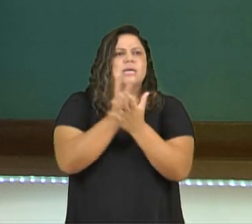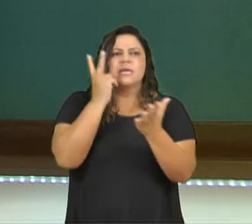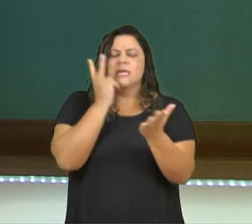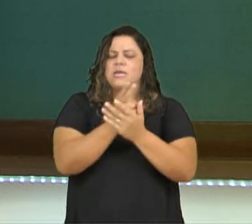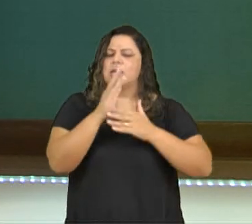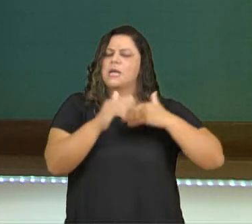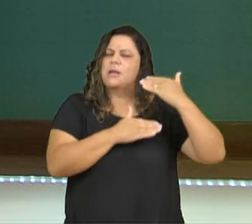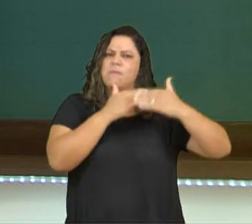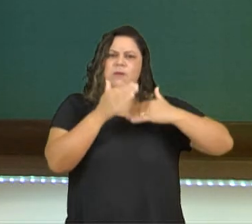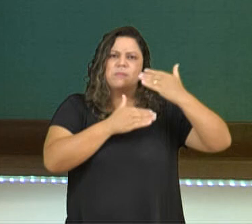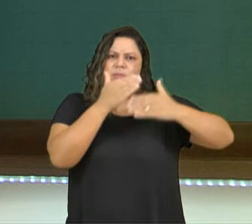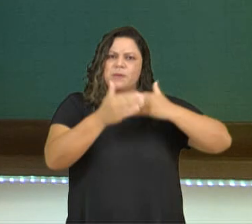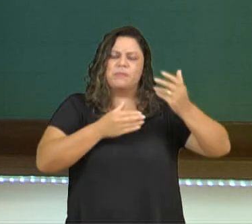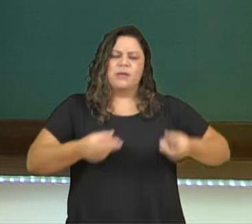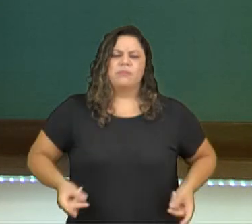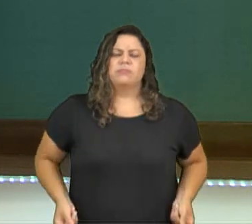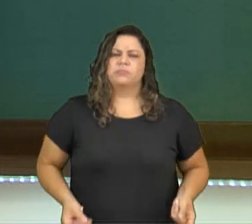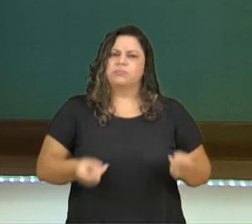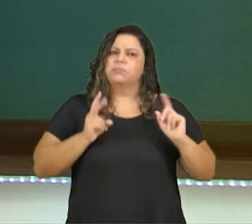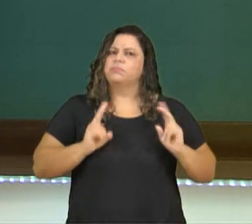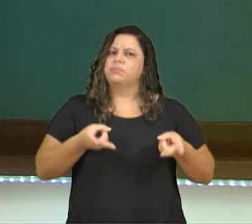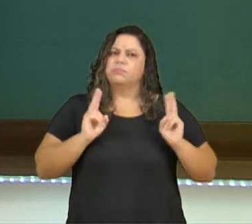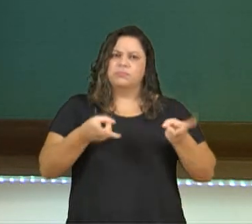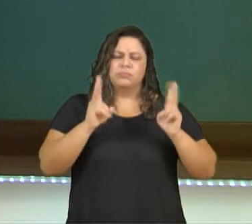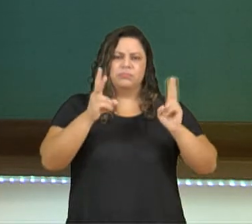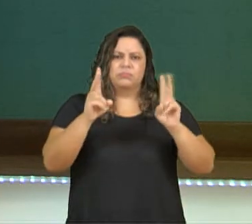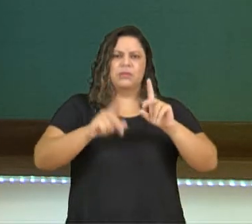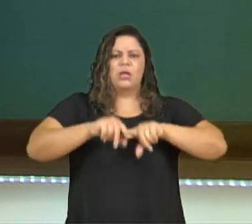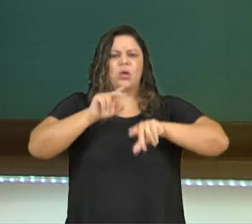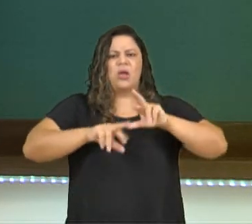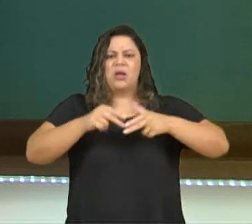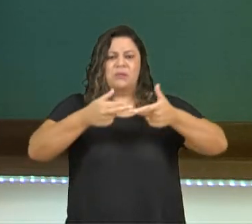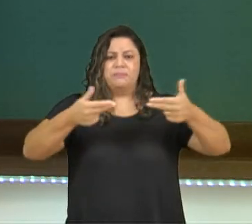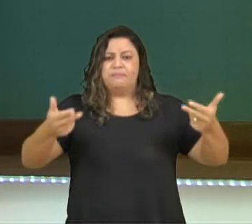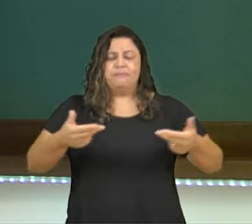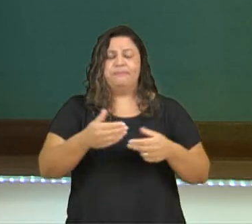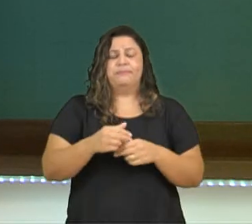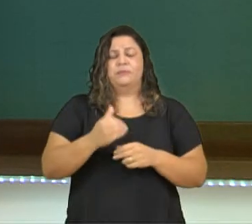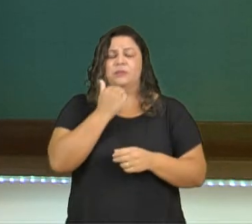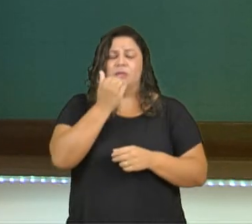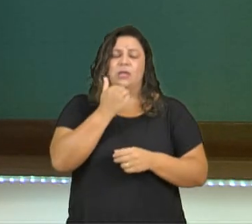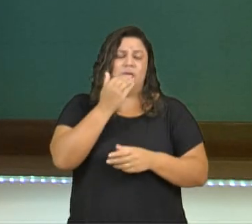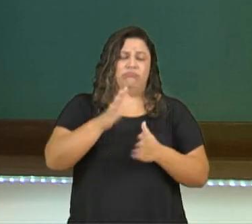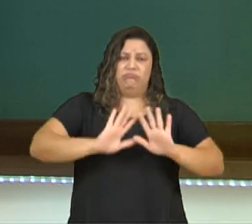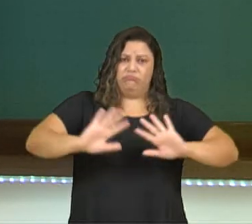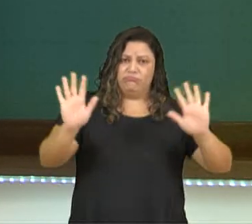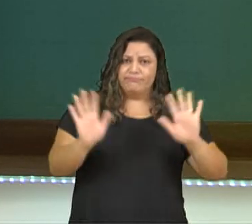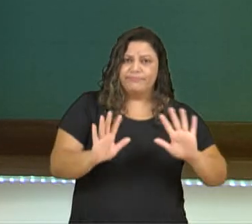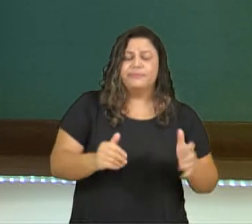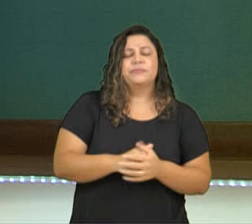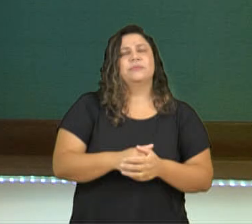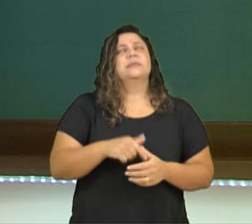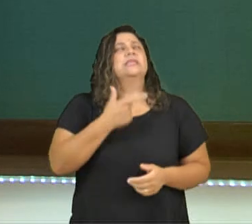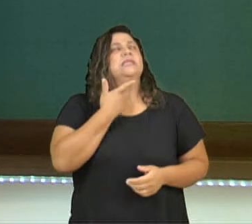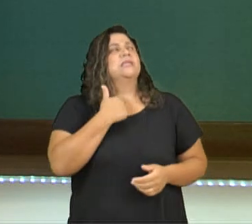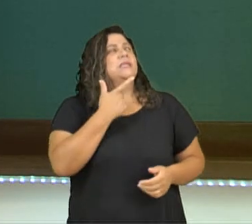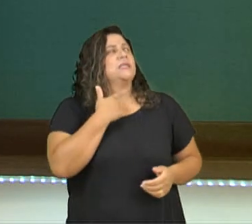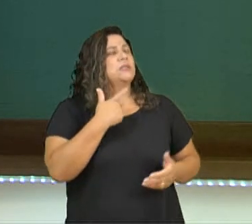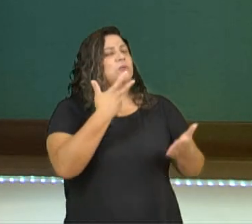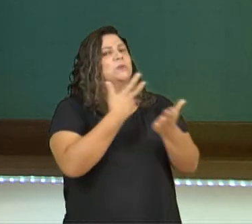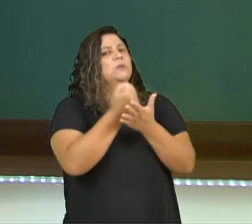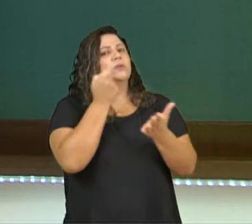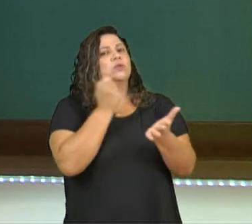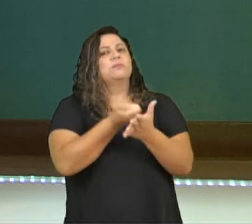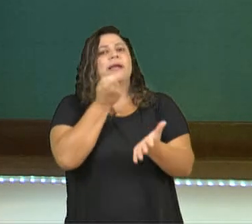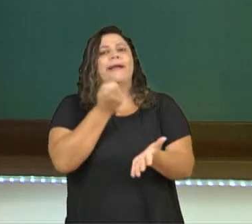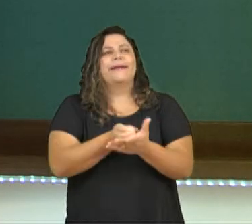consumo de bens duráveis, sobretudo de artigos supérfluos. Quantas vezes já sentimos vontade de comprar algo